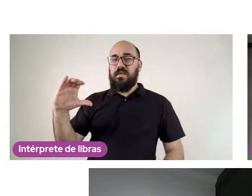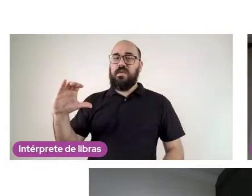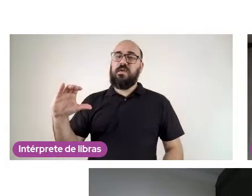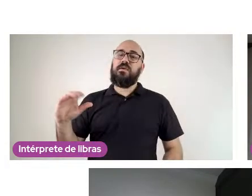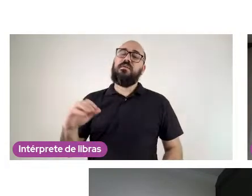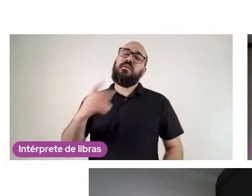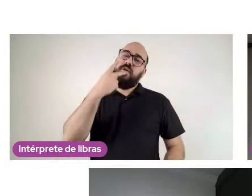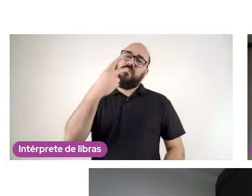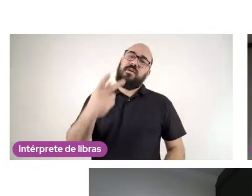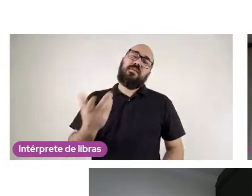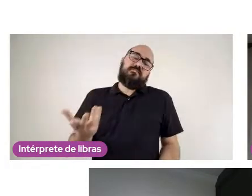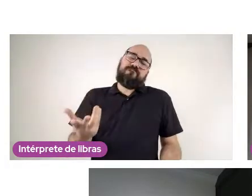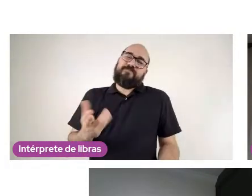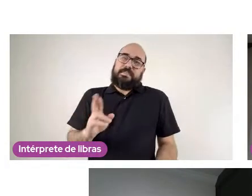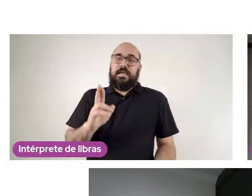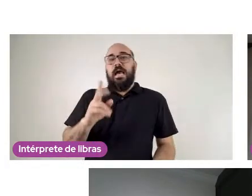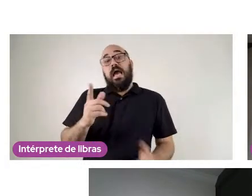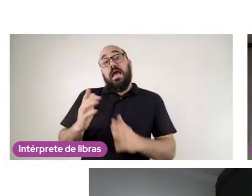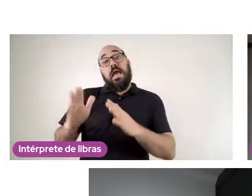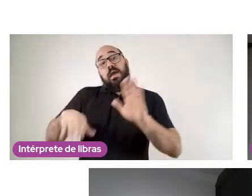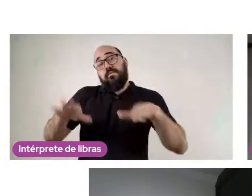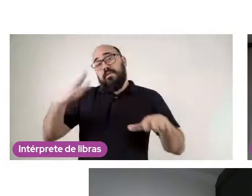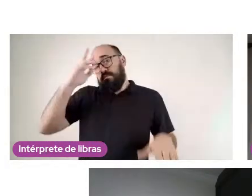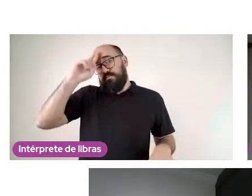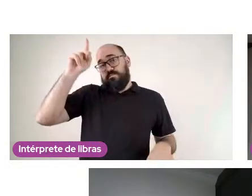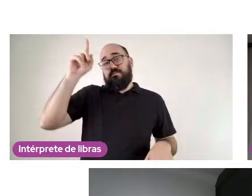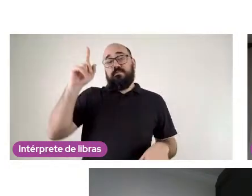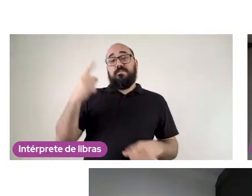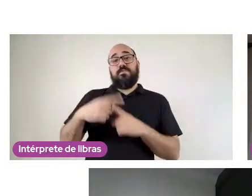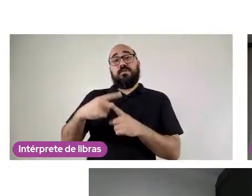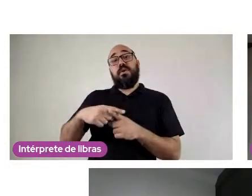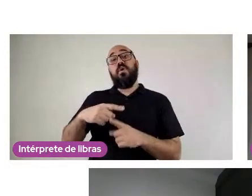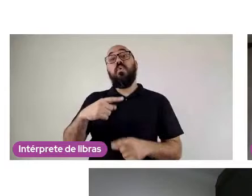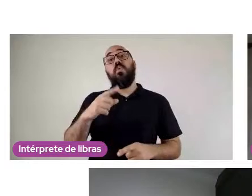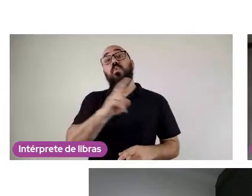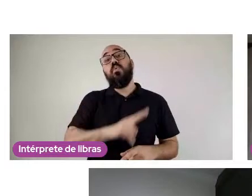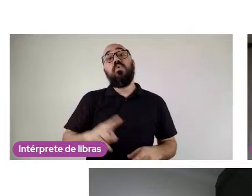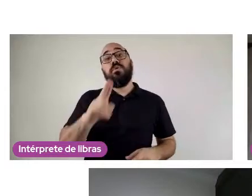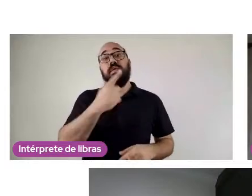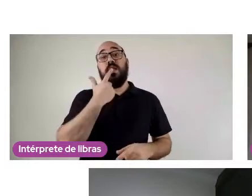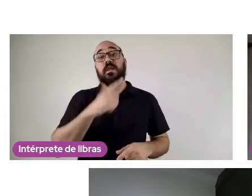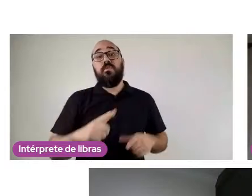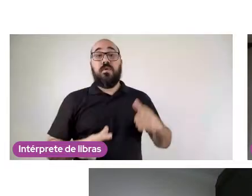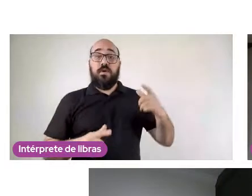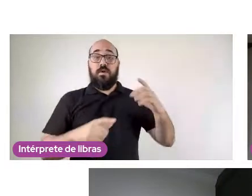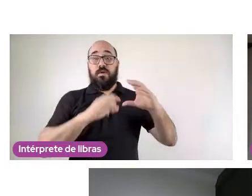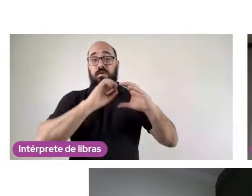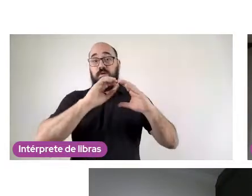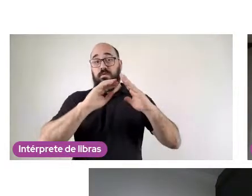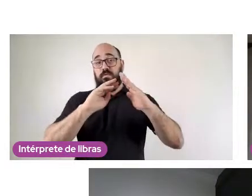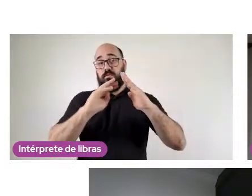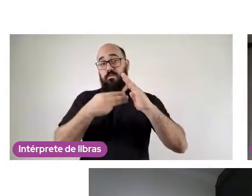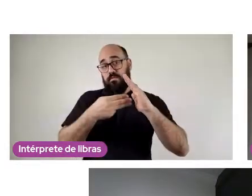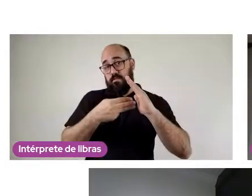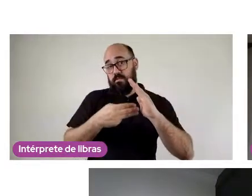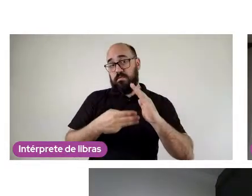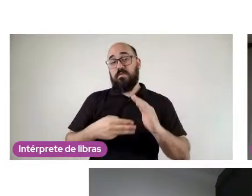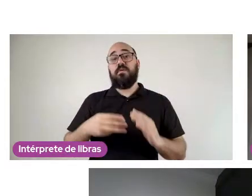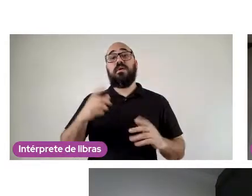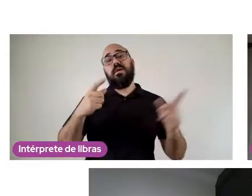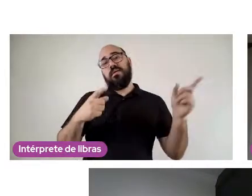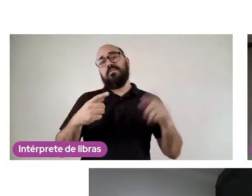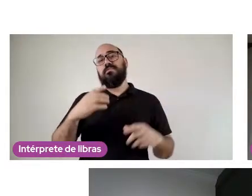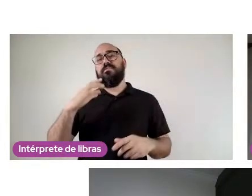ele usa as línguas oficiais das Nações Unidas, então o português não faz parte. Mas, assim, o Ministério de Ciência e Tecnologia,